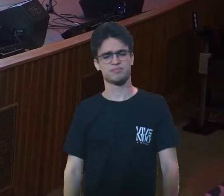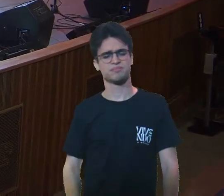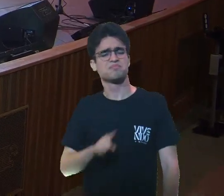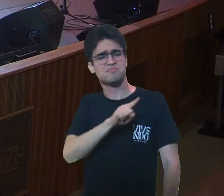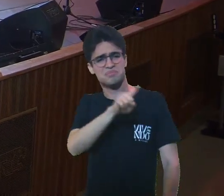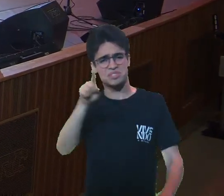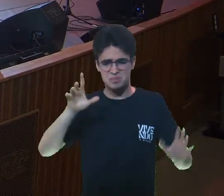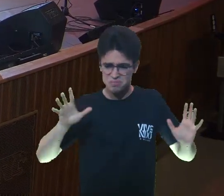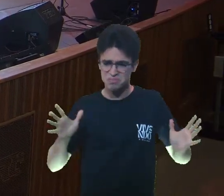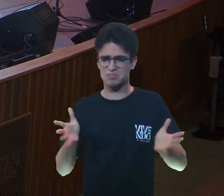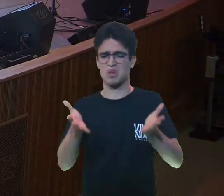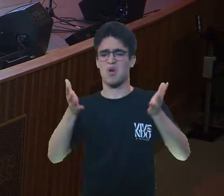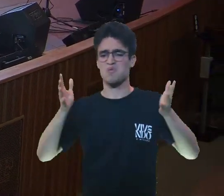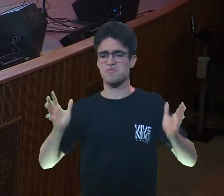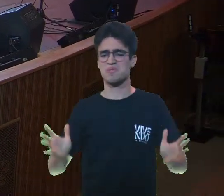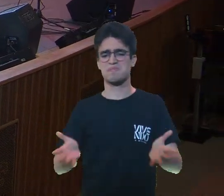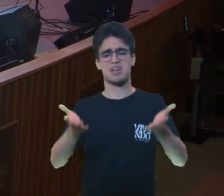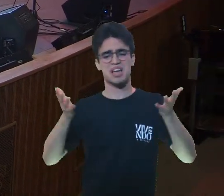Movimente-se.